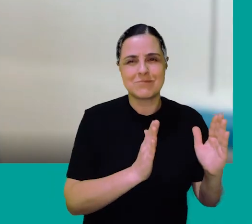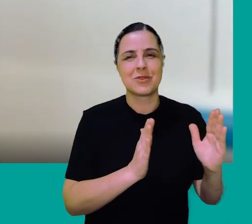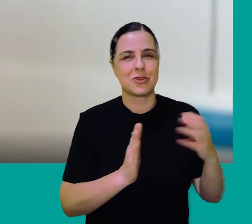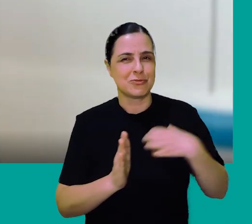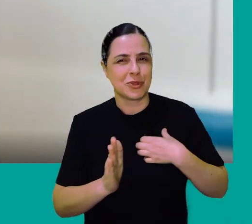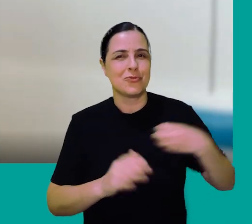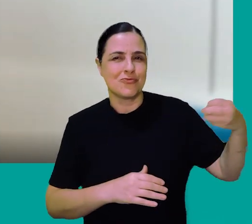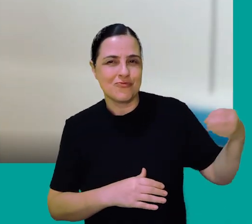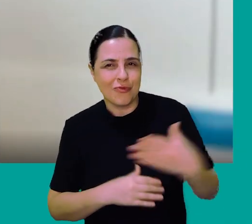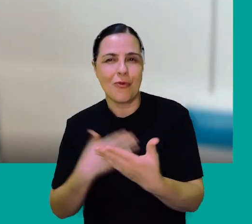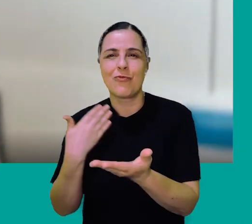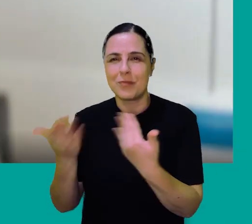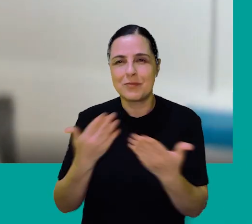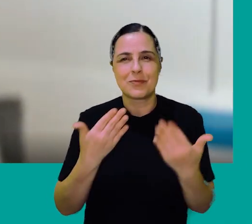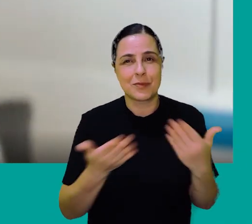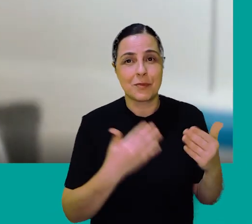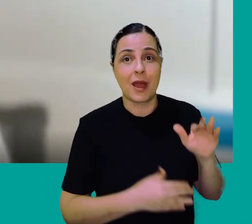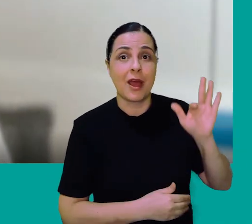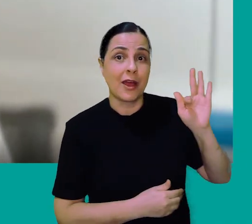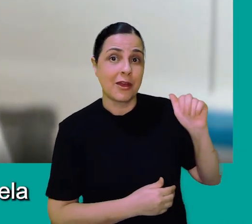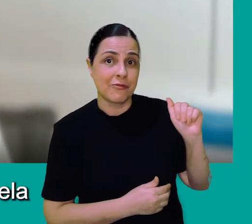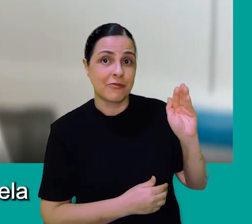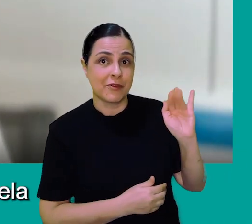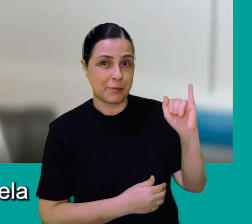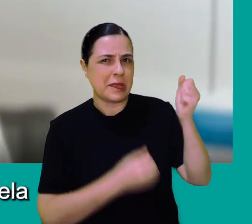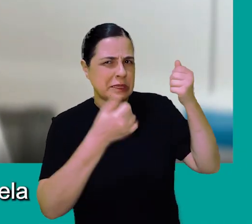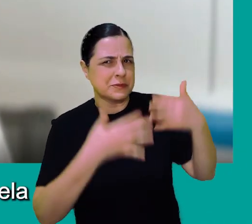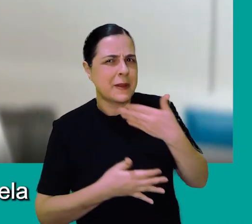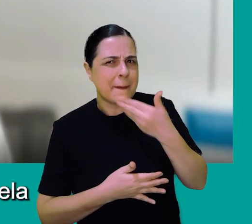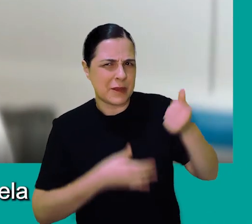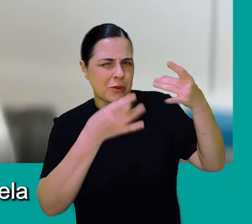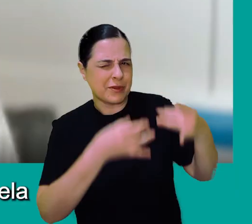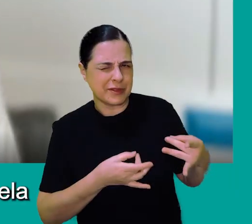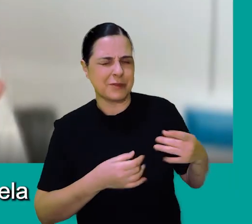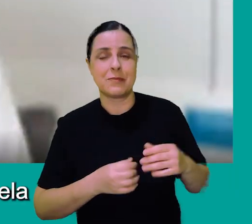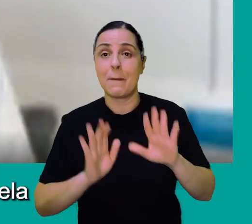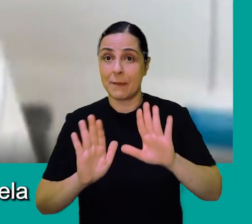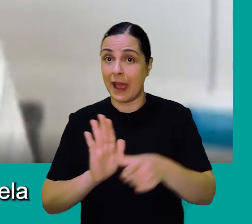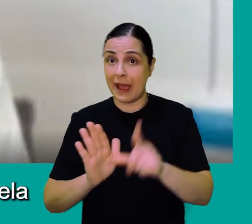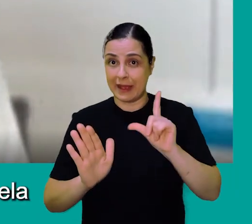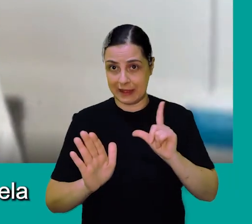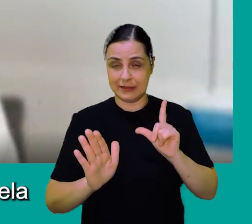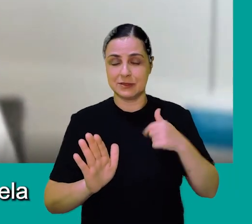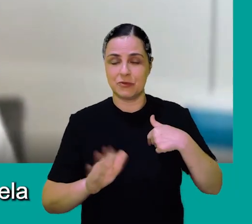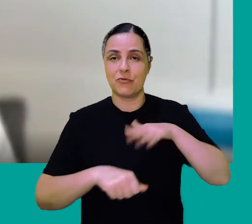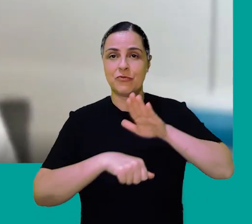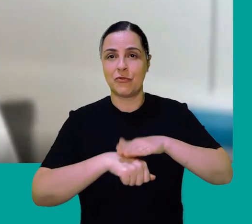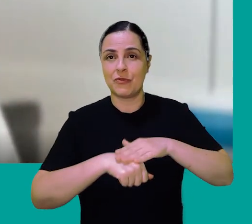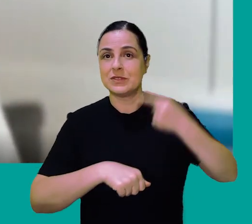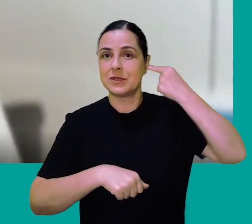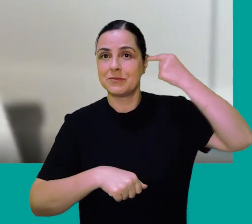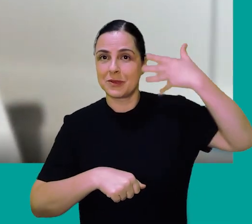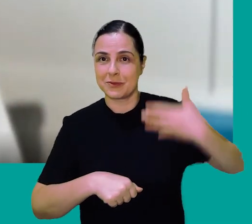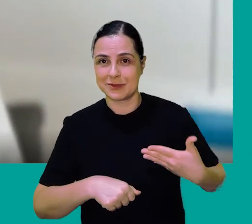desses bate-papos. Vou deixar a Fabi contar melhor o que é essa série nova de bate-papos. Mas, antes de eu passar a bola para ela, deixa